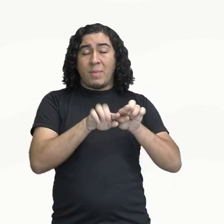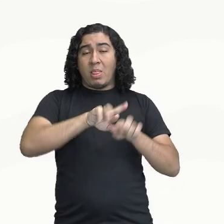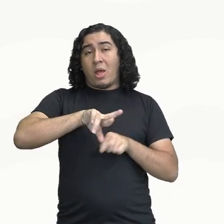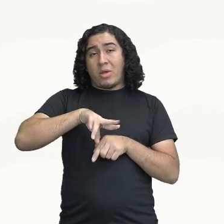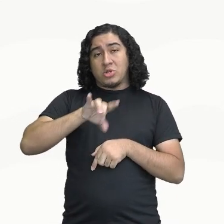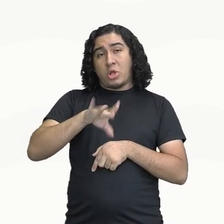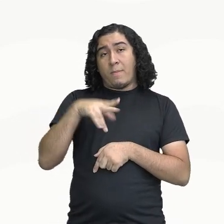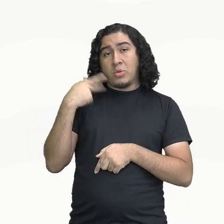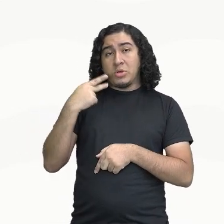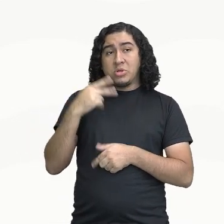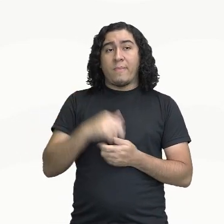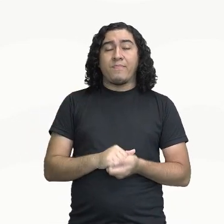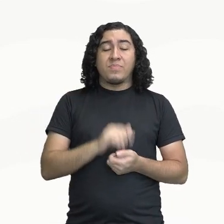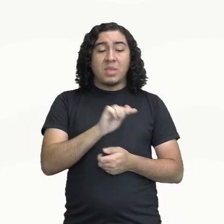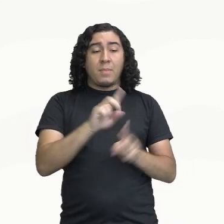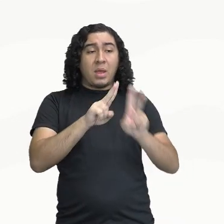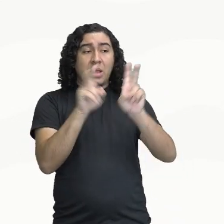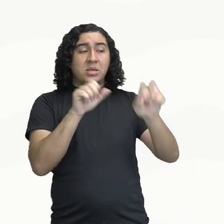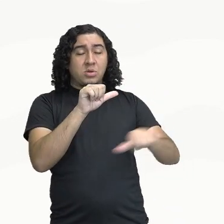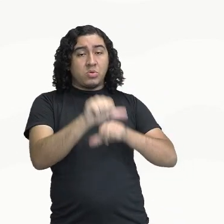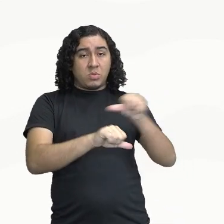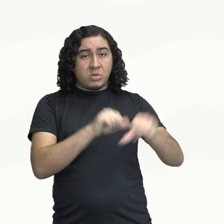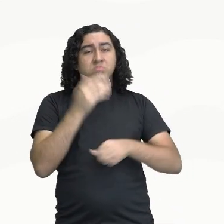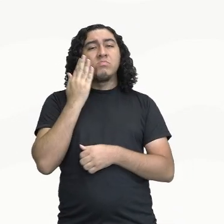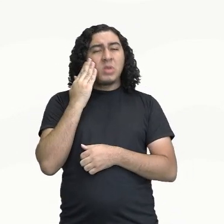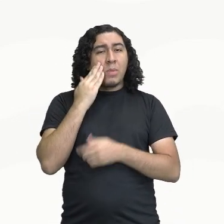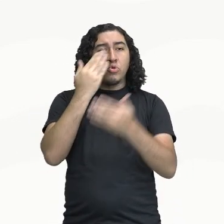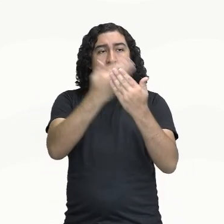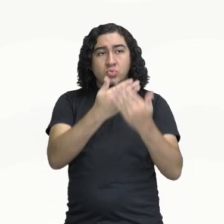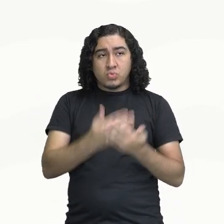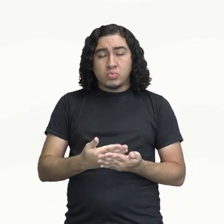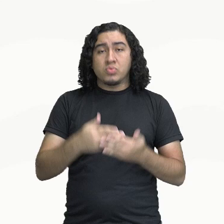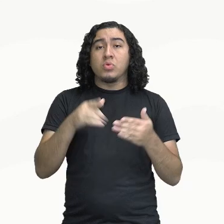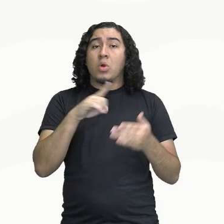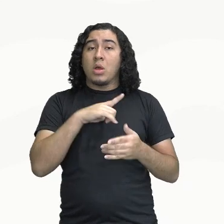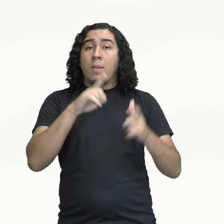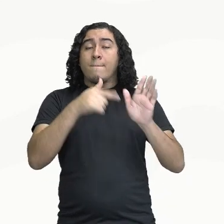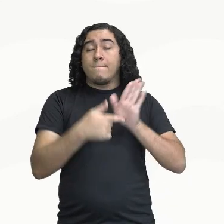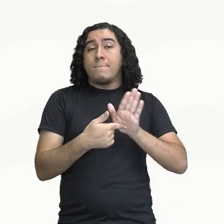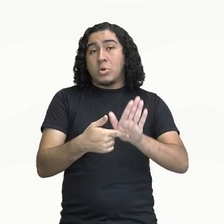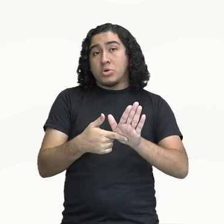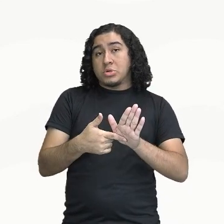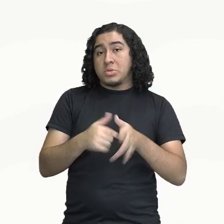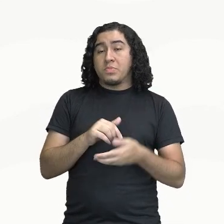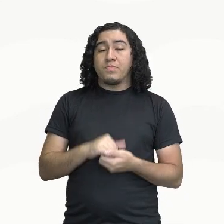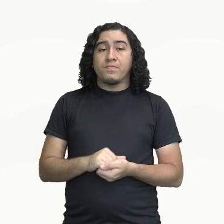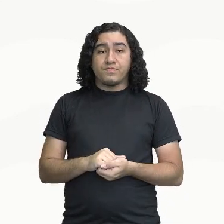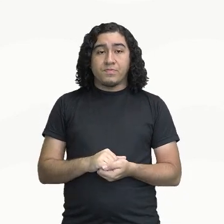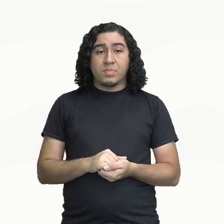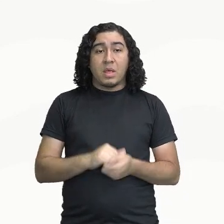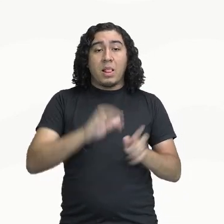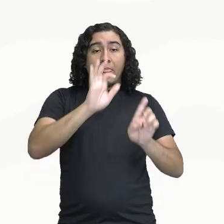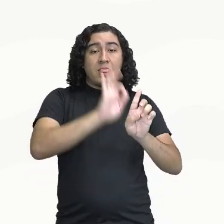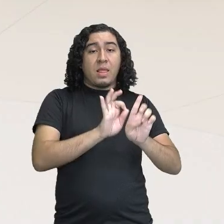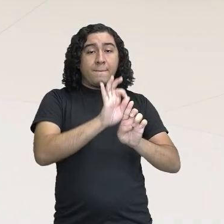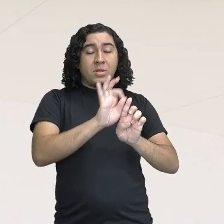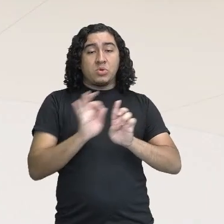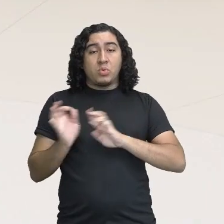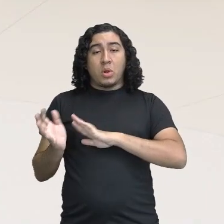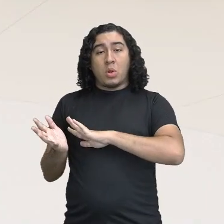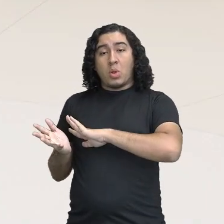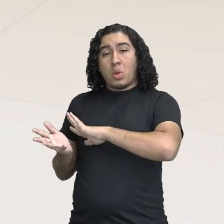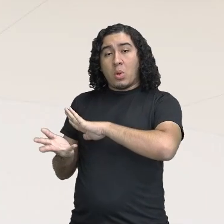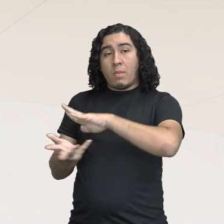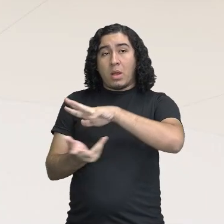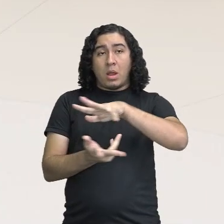mudanças, sabemos, né, que os estudos estão aí mostrando que a temperatura global